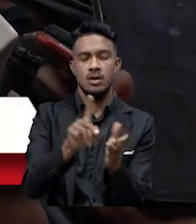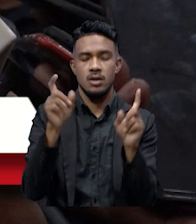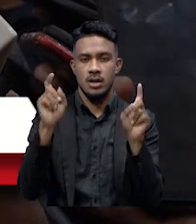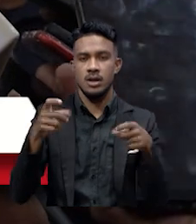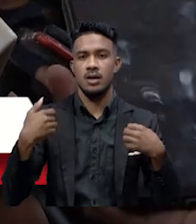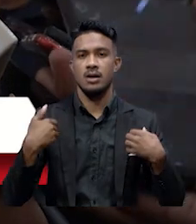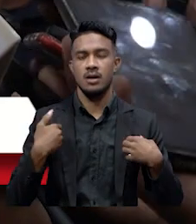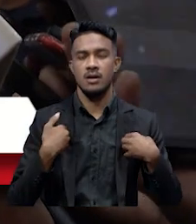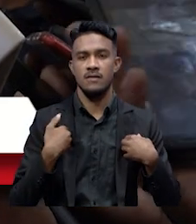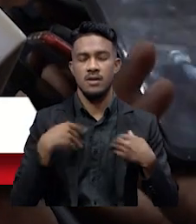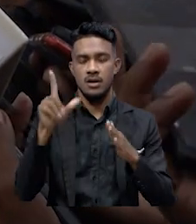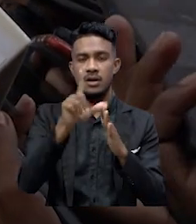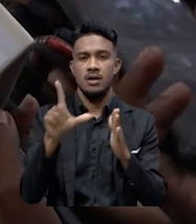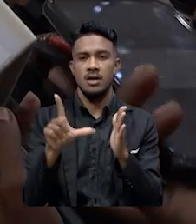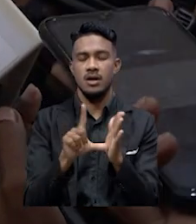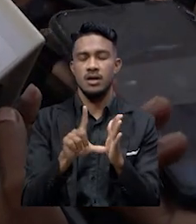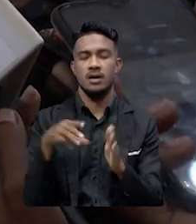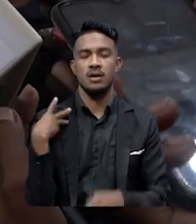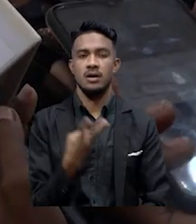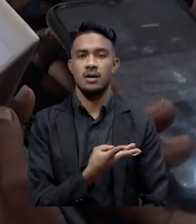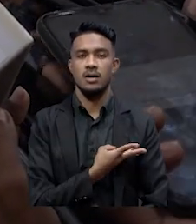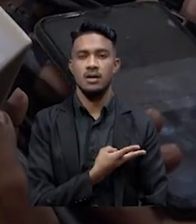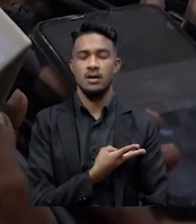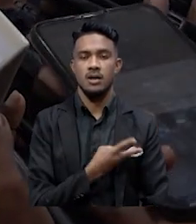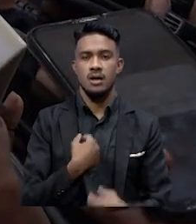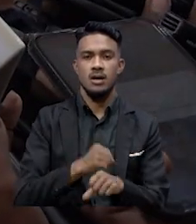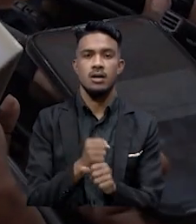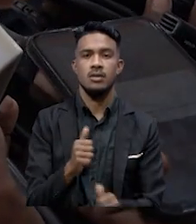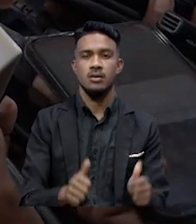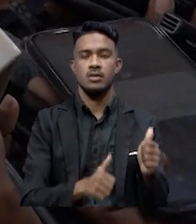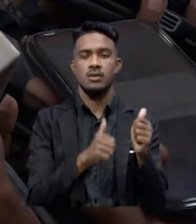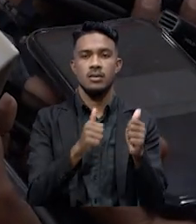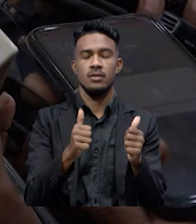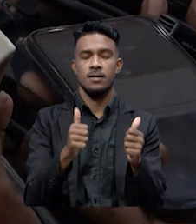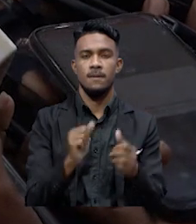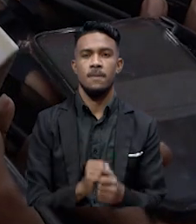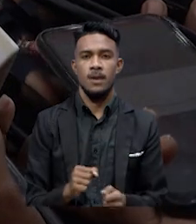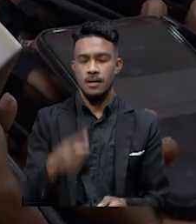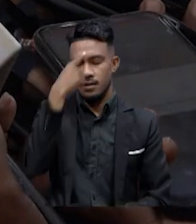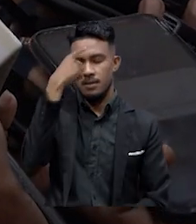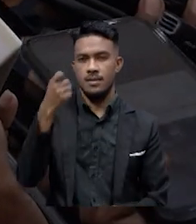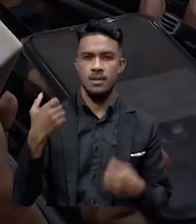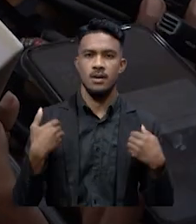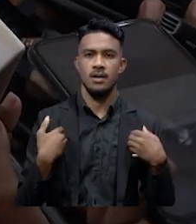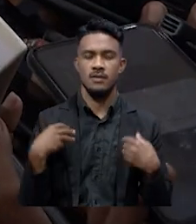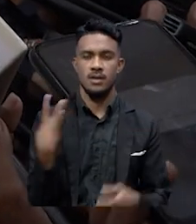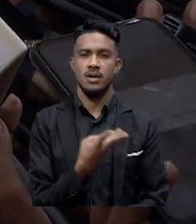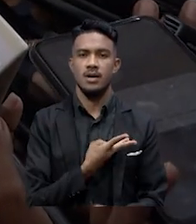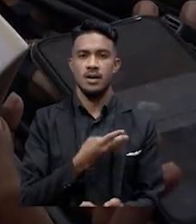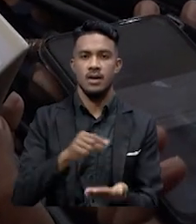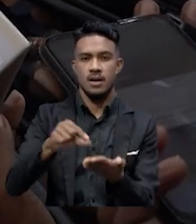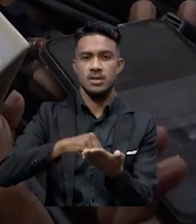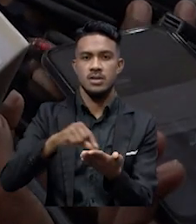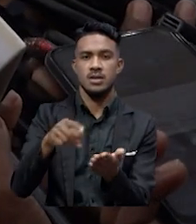iha leis e tenião e reflete iha implementação tamba da Roma e da assina